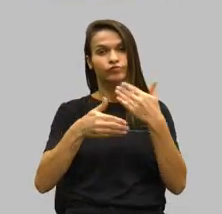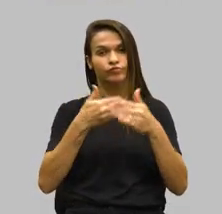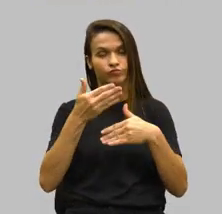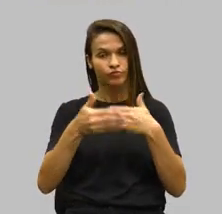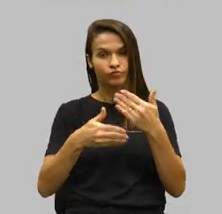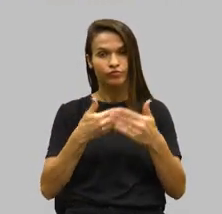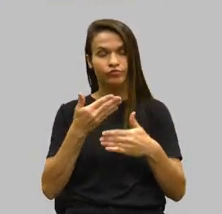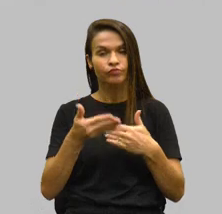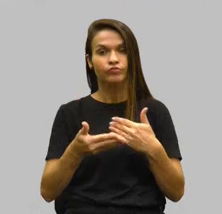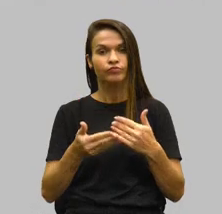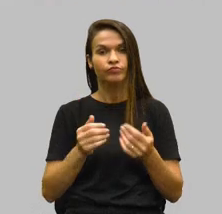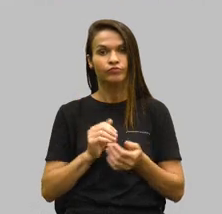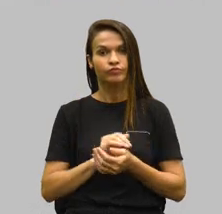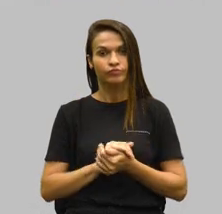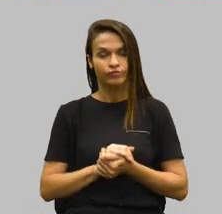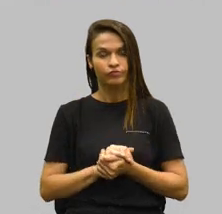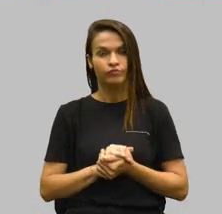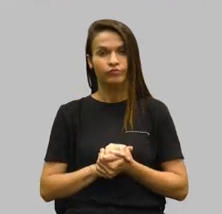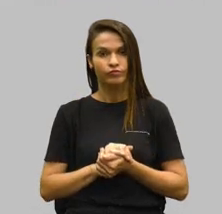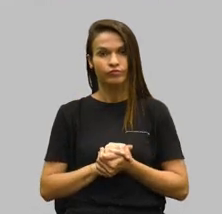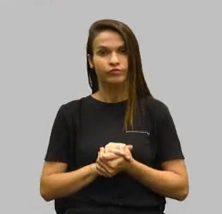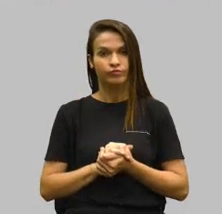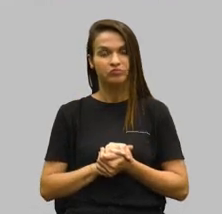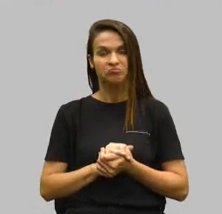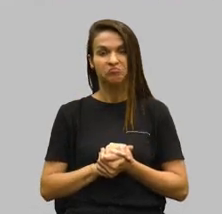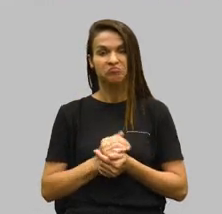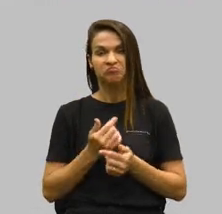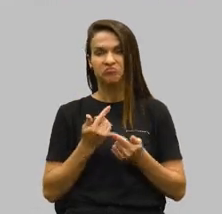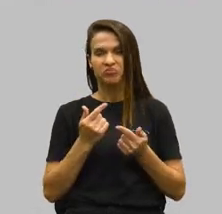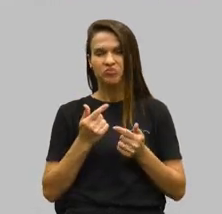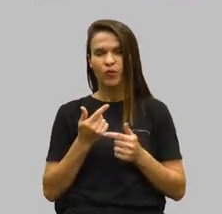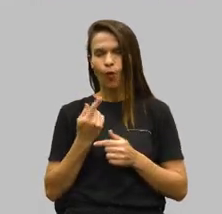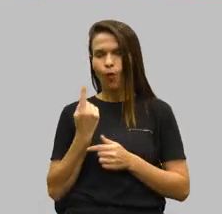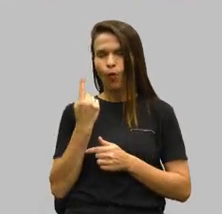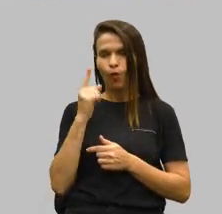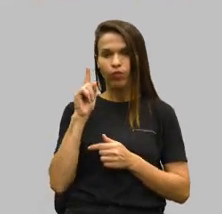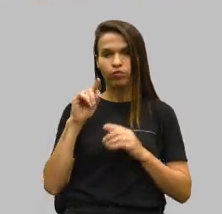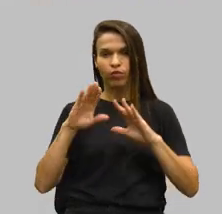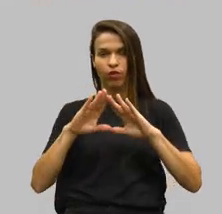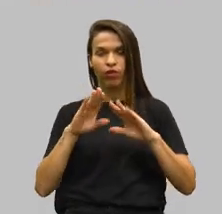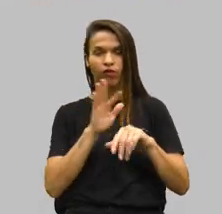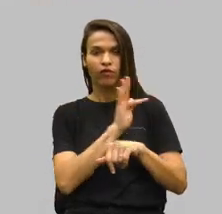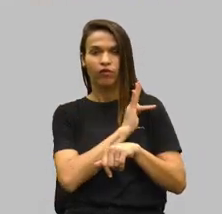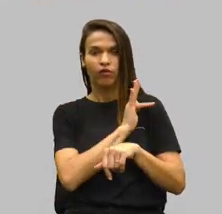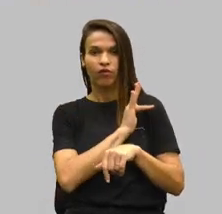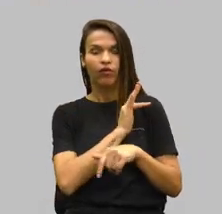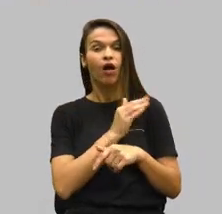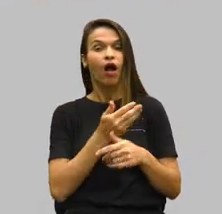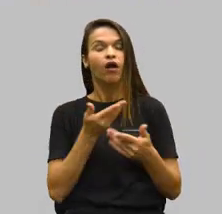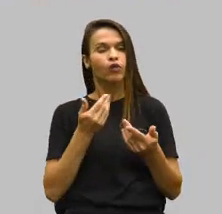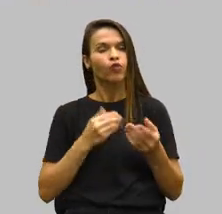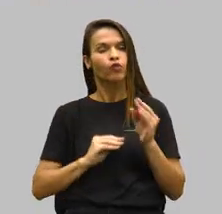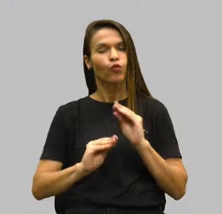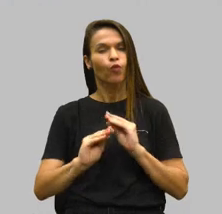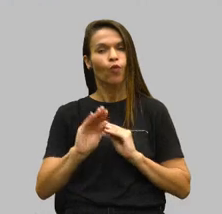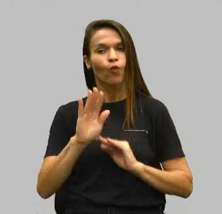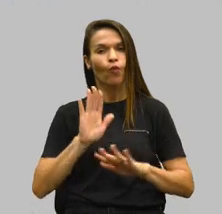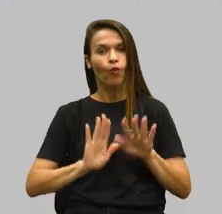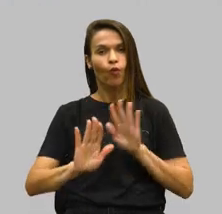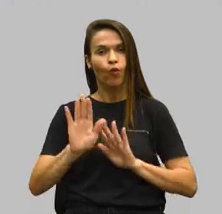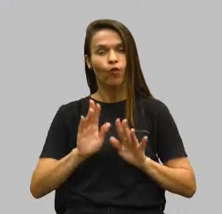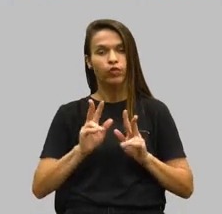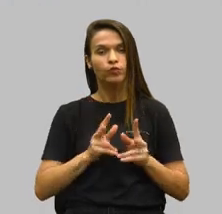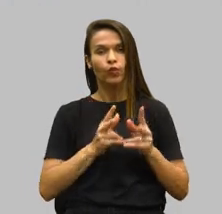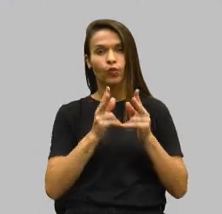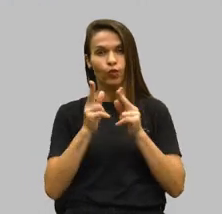pois eh devido não não tivemos último Assembleia fiscaliza então Eh Tive o cuidado de fazer esse recorte do último